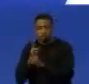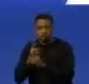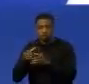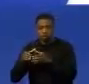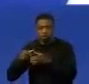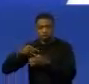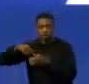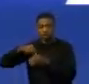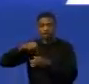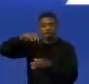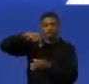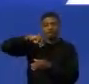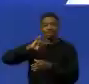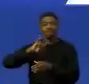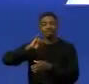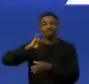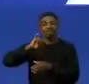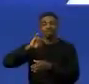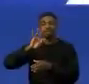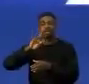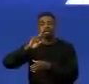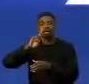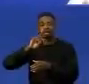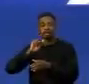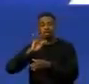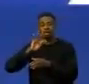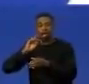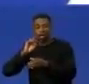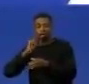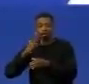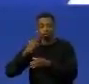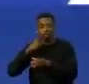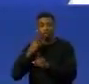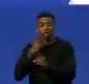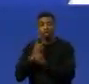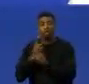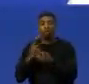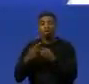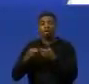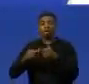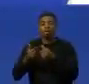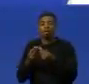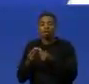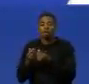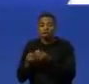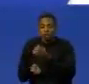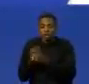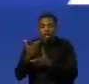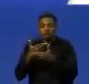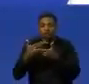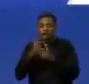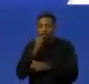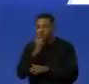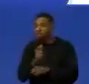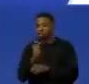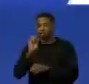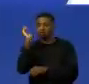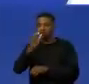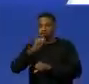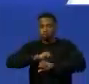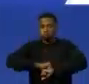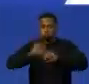era o ingrediente usado na fabricação de explosivos. Só que a partir daí, as fábricas de munição foram adaptadas para começar a